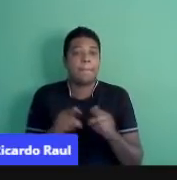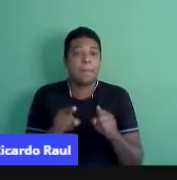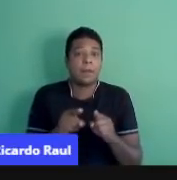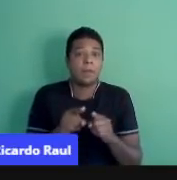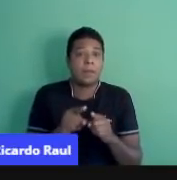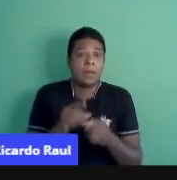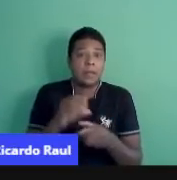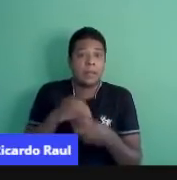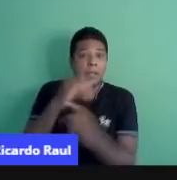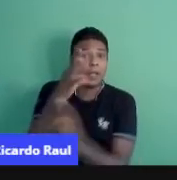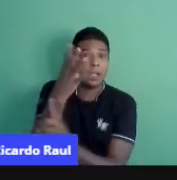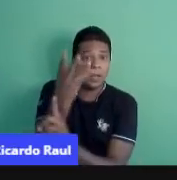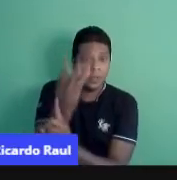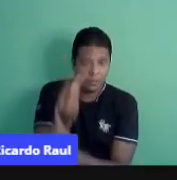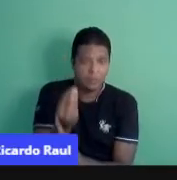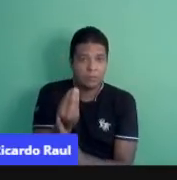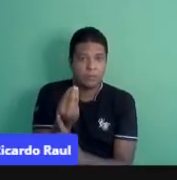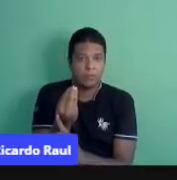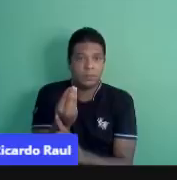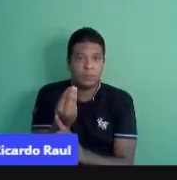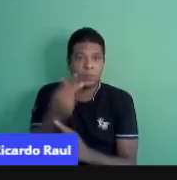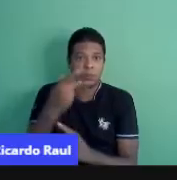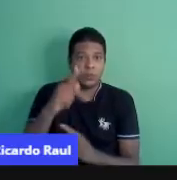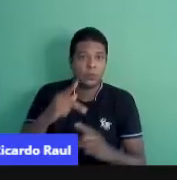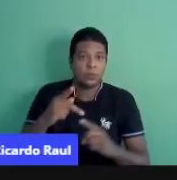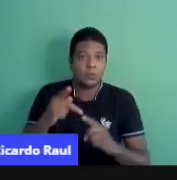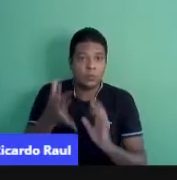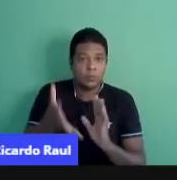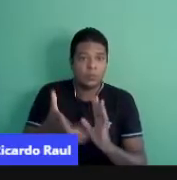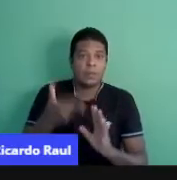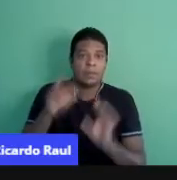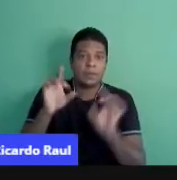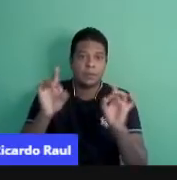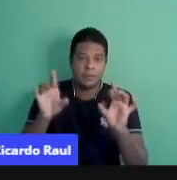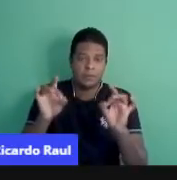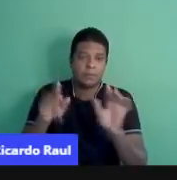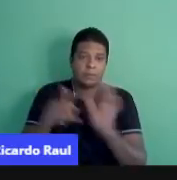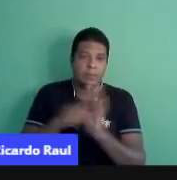a serviço da sua habilidade, da sua especificidade.